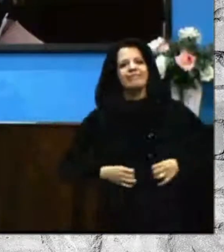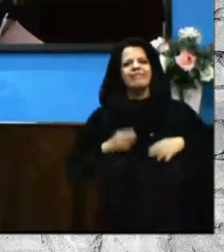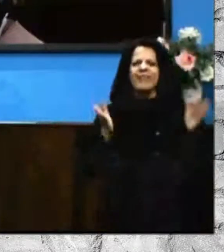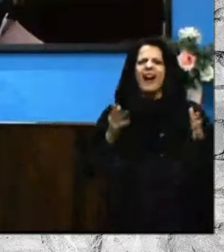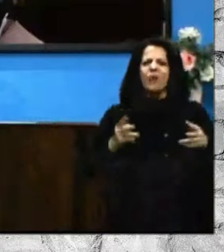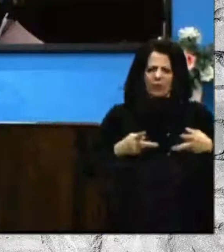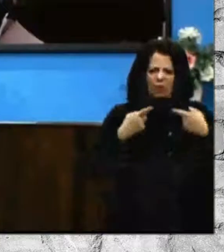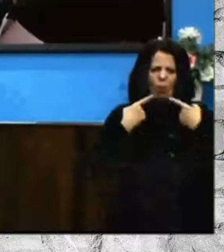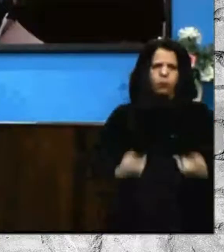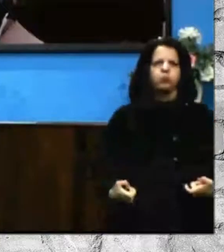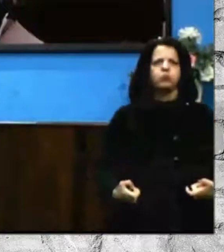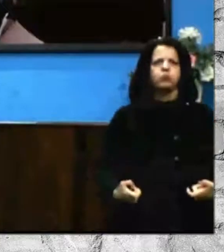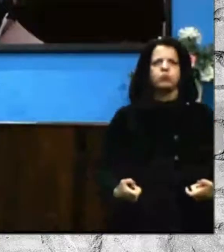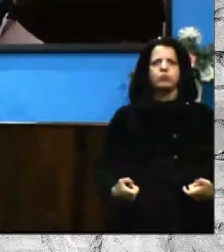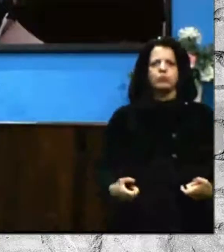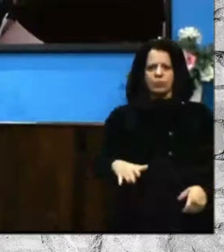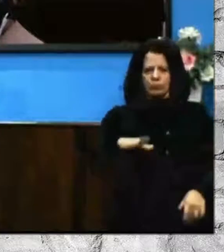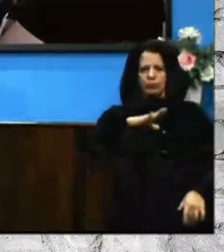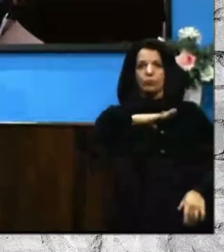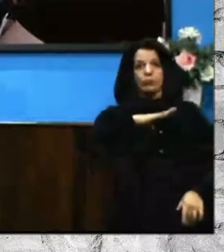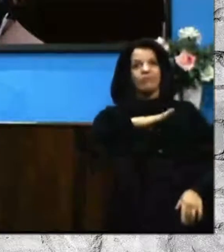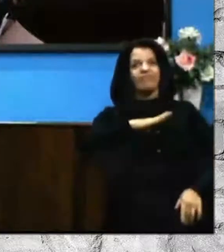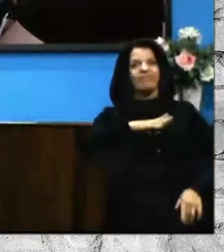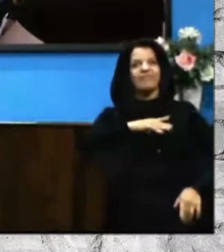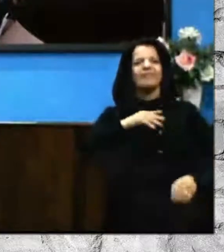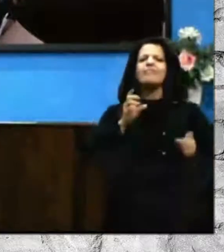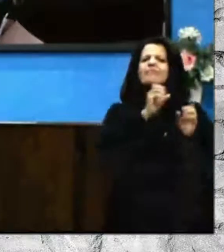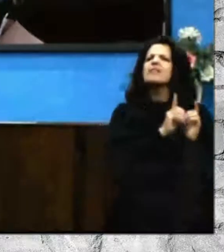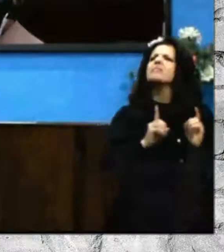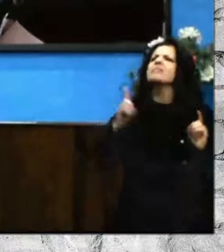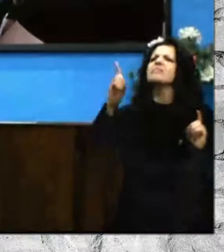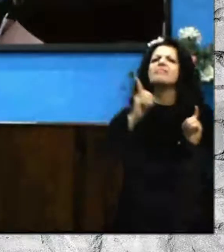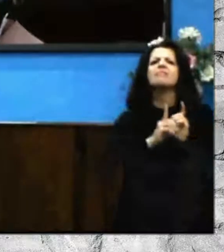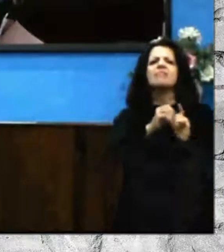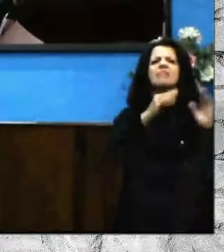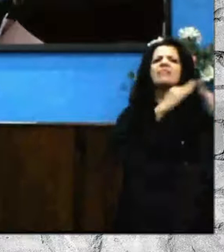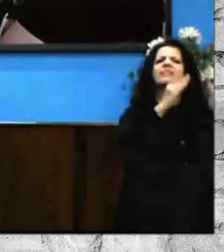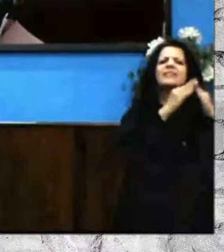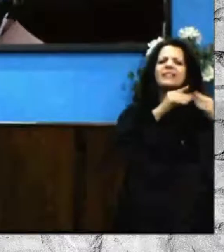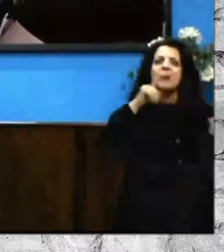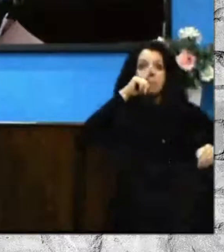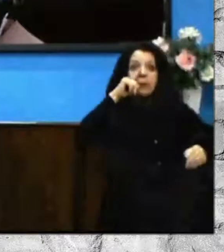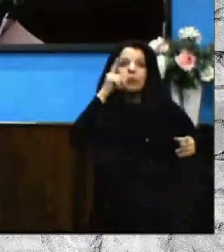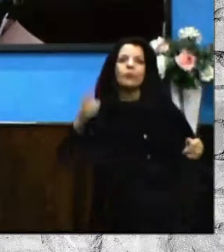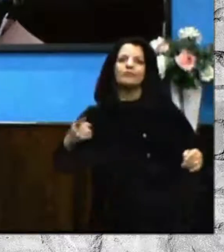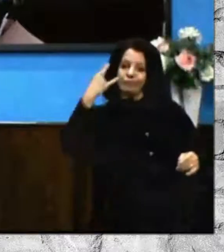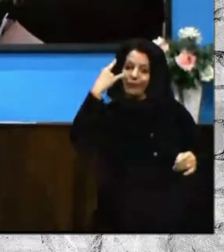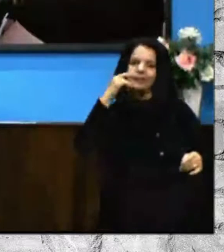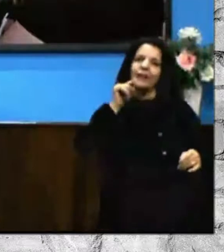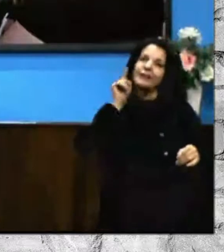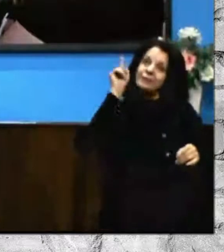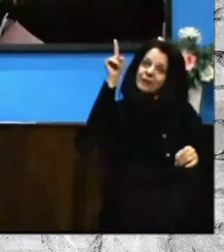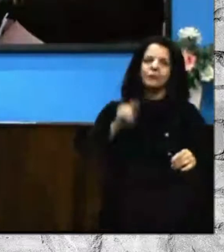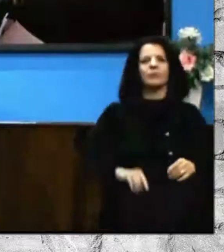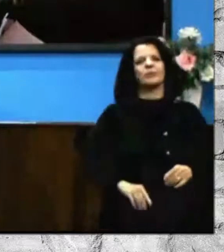pessoas saem à noite, vão para lugares arriscados, tentando a Deus. Tentar a Deus quer dizer fazer uso de